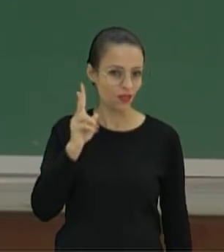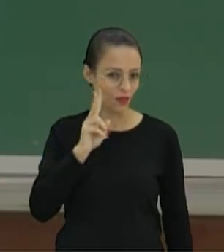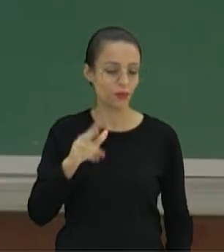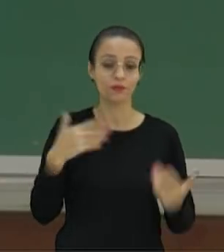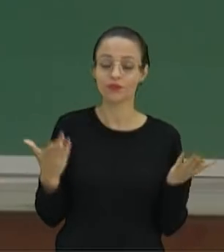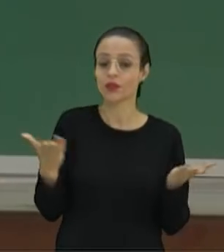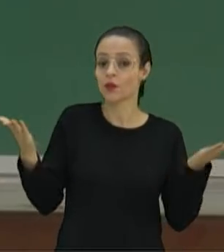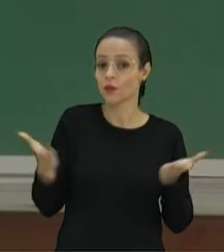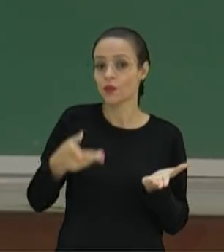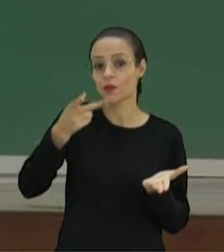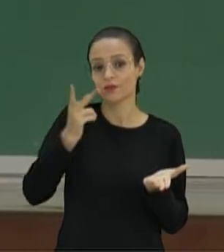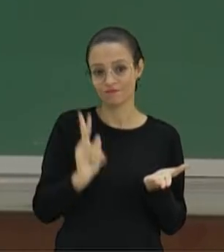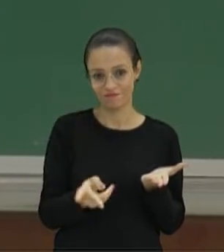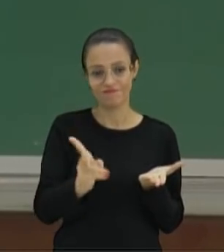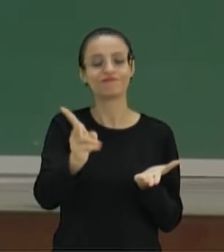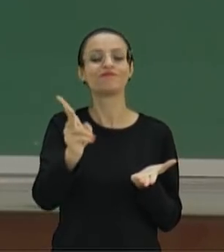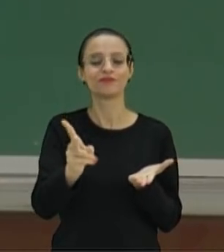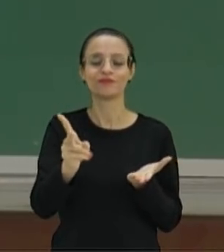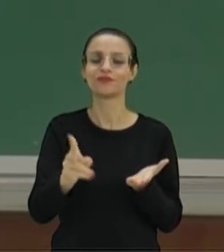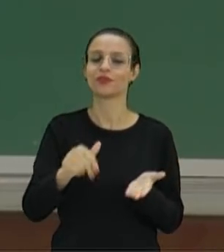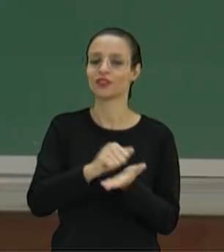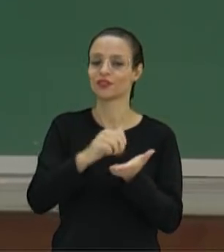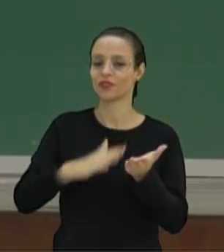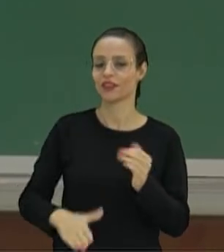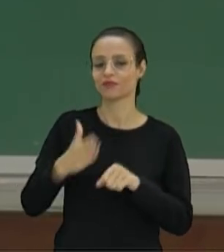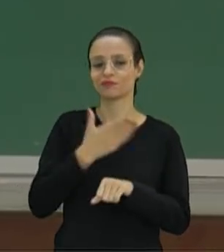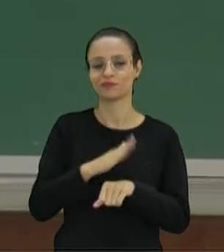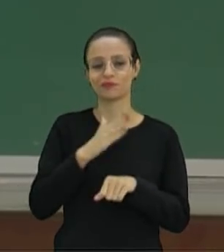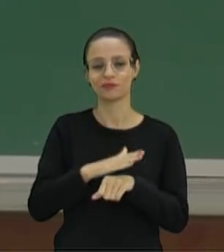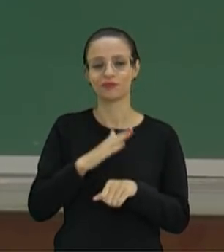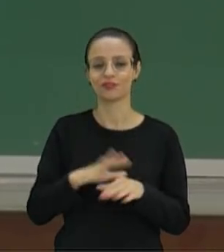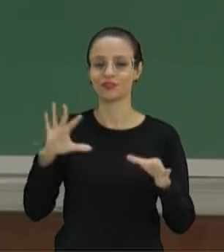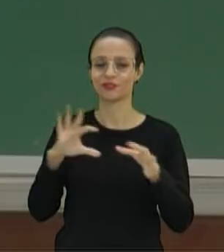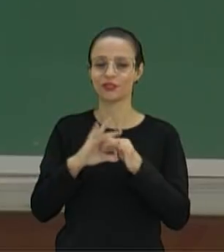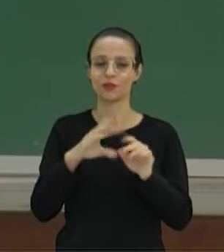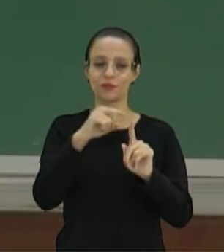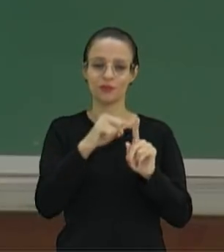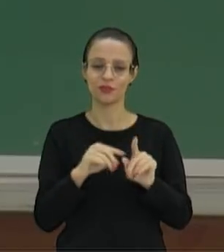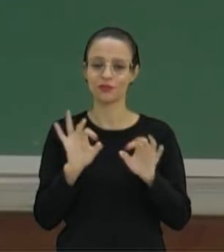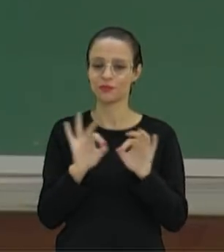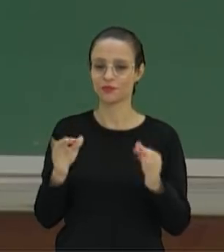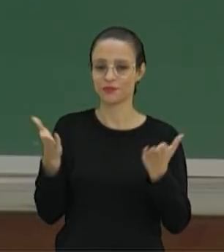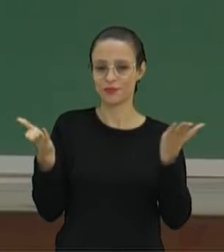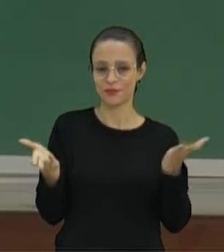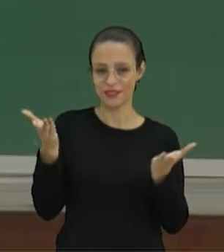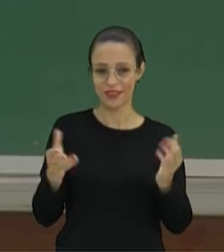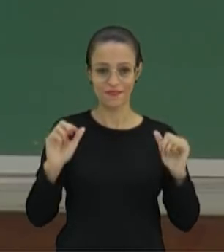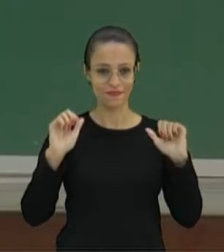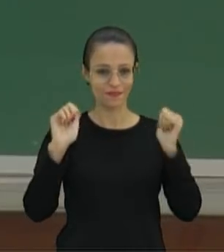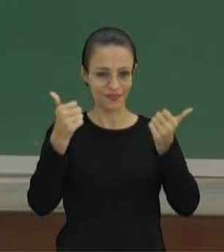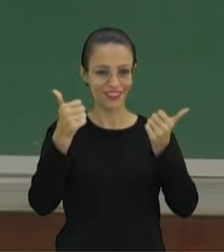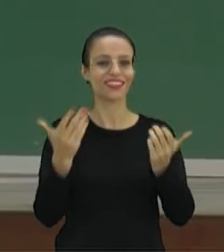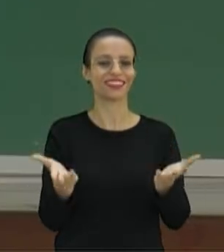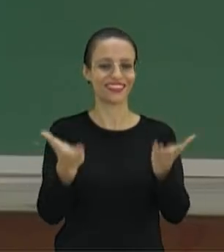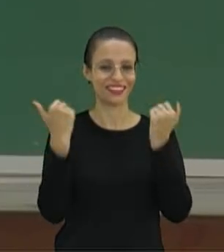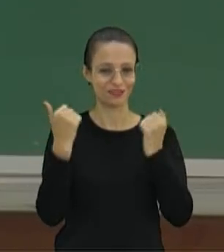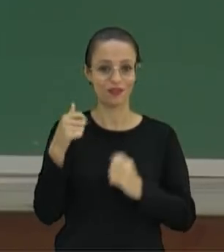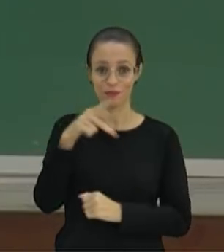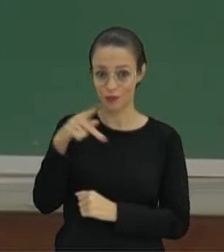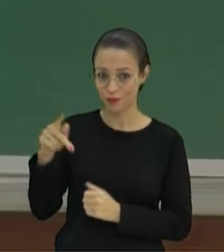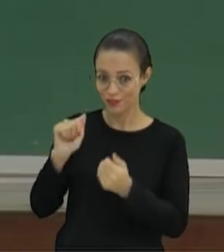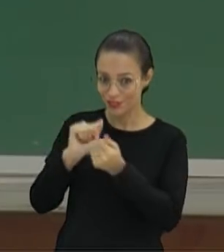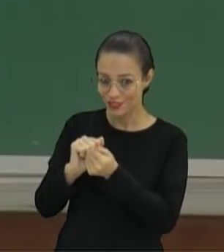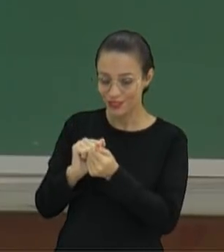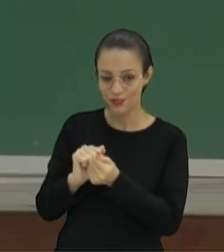aula de hoje, vamos continuar com situações e problemas envolvendo a unidade de medida de massa. Tudo bem? Vamos com a prof